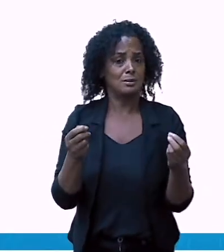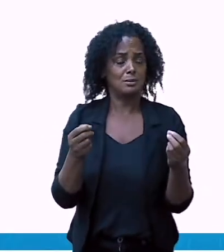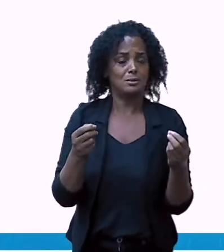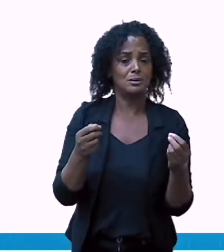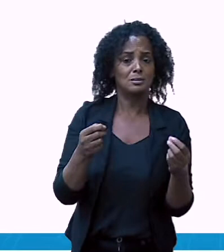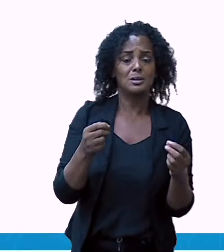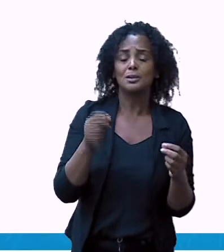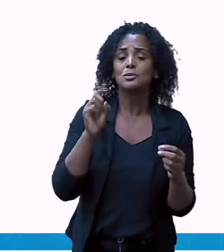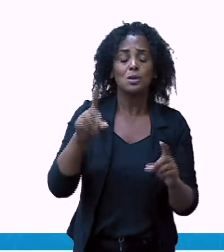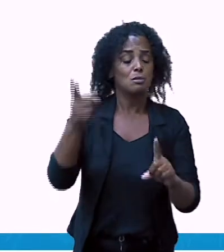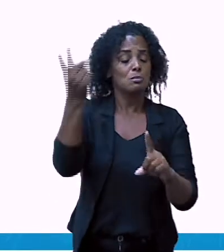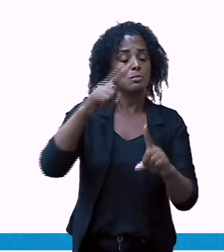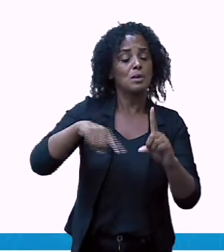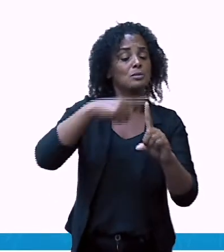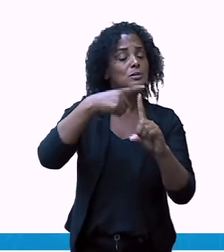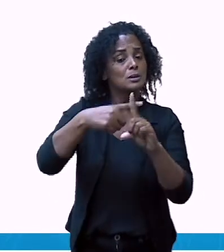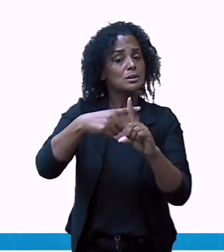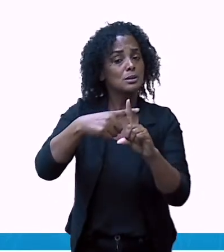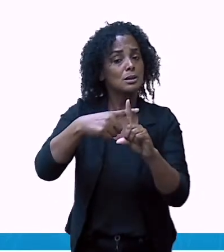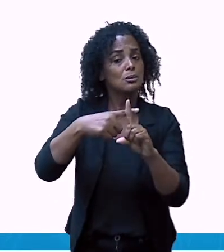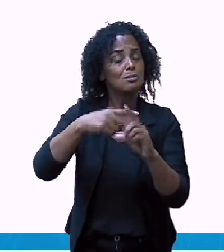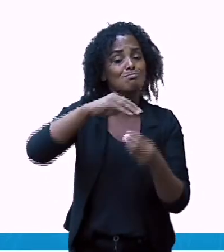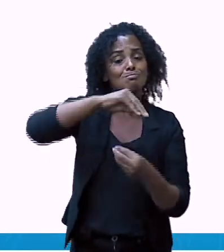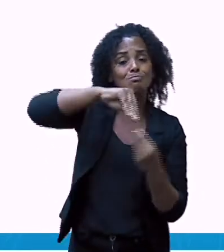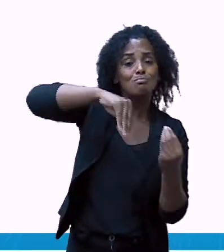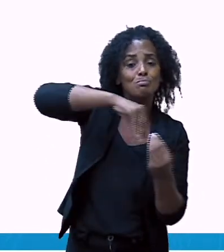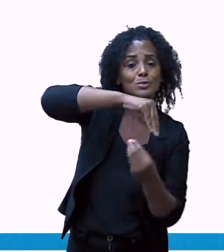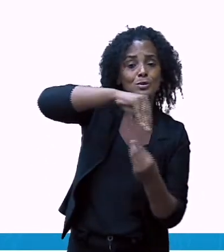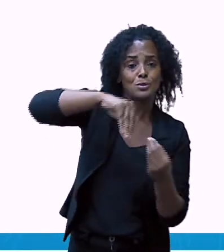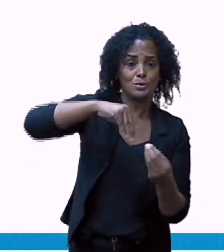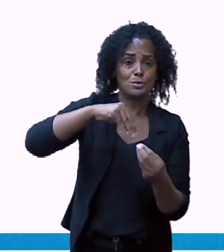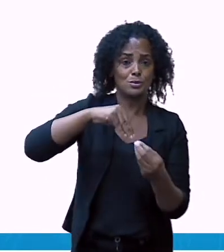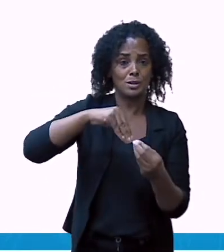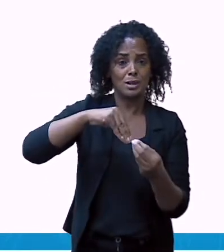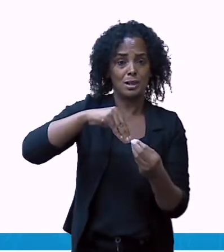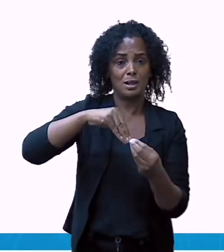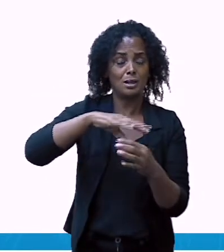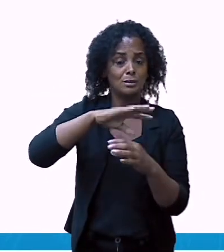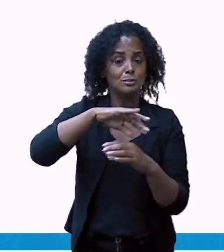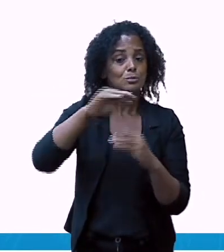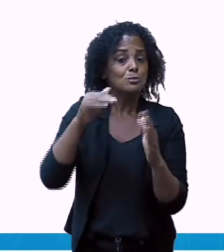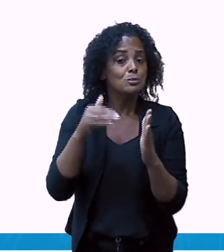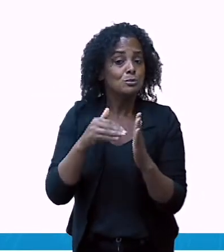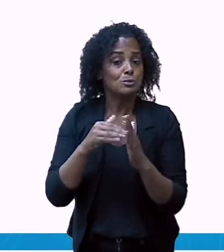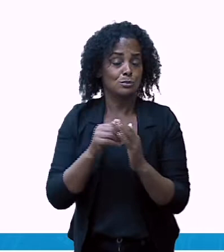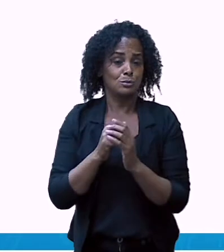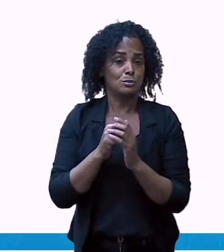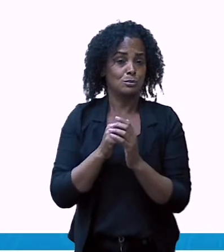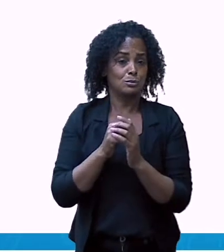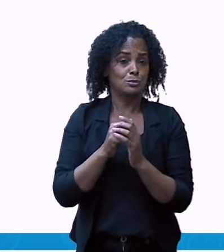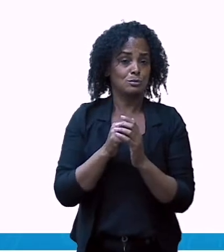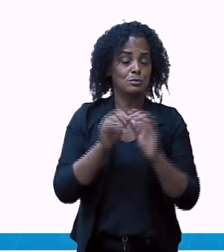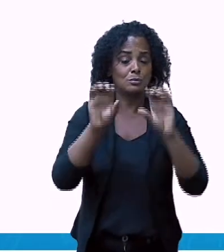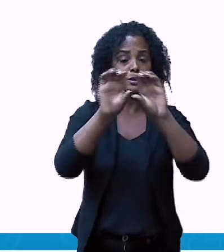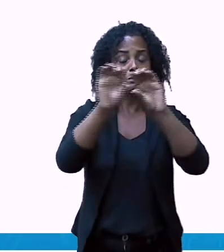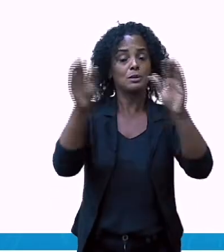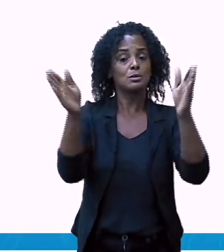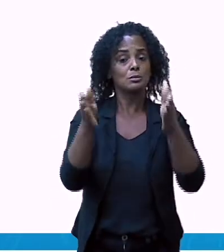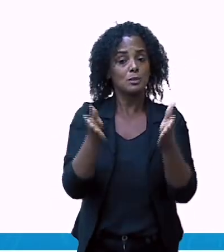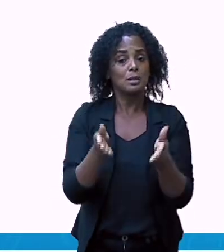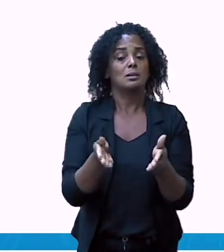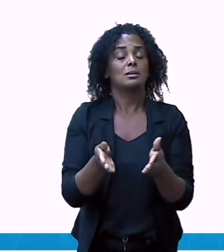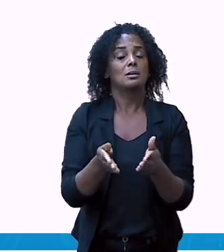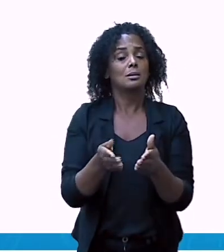também misturar as operações. Só que para ser uma expressão numérica, tem que aparecer mais de